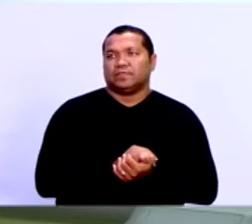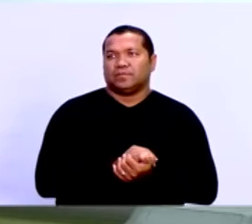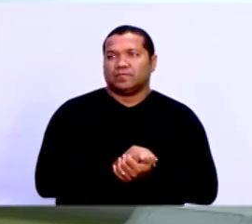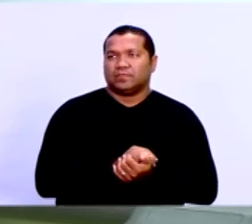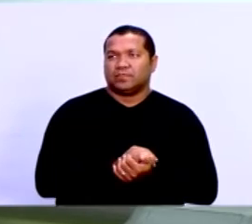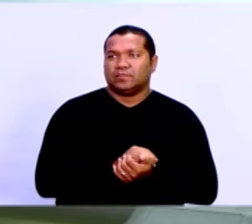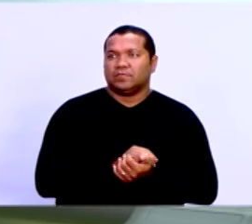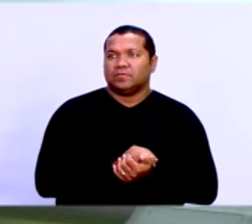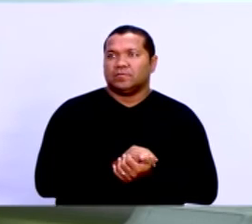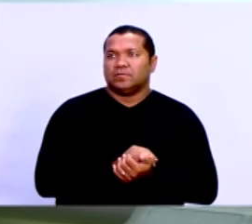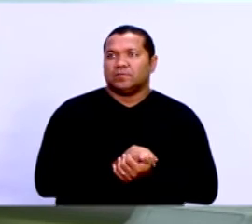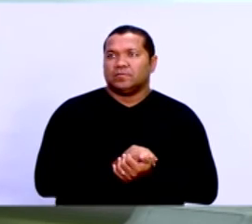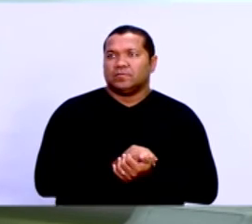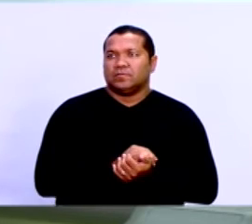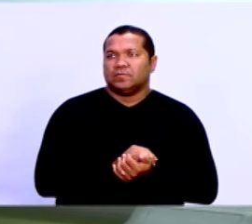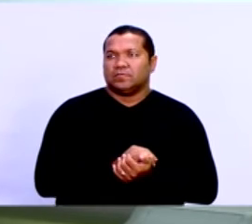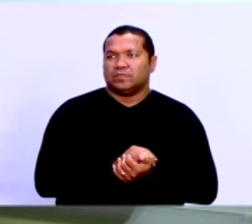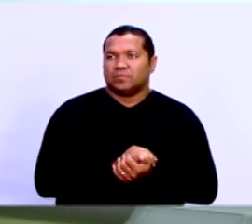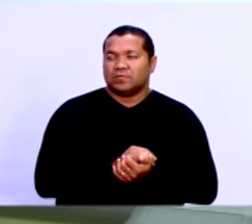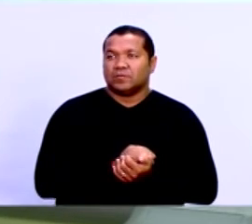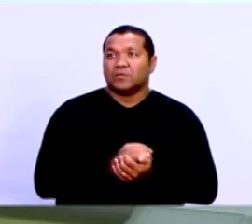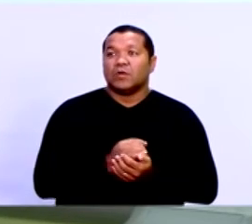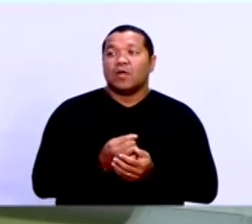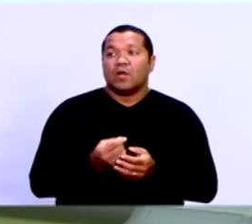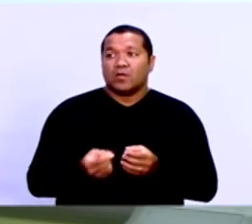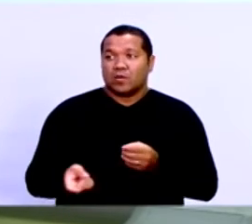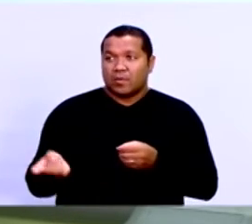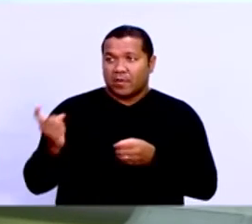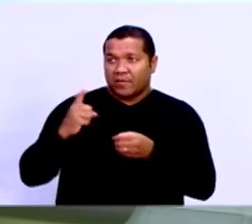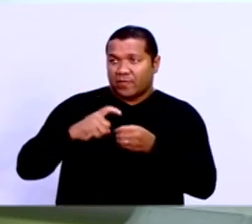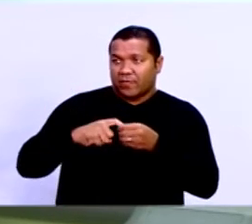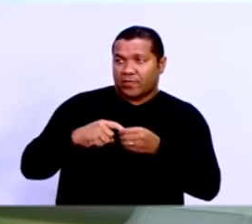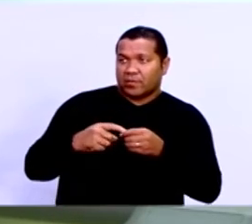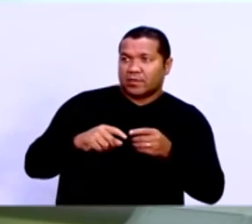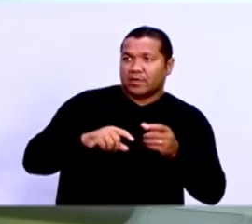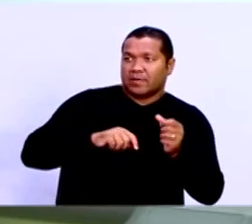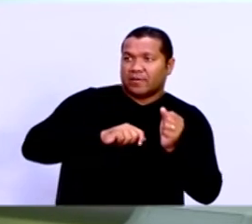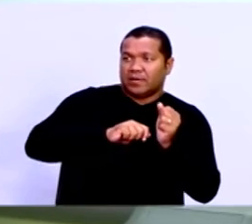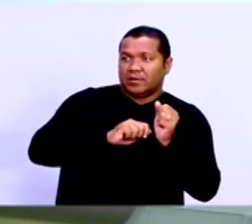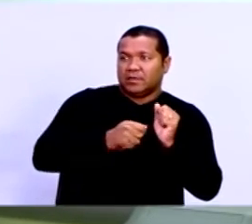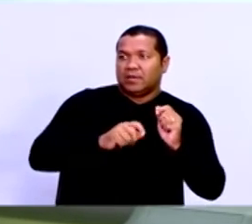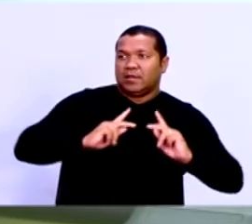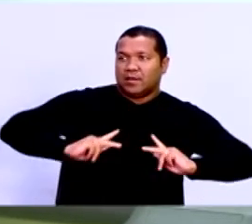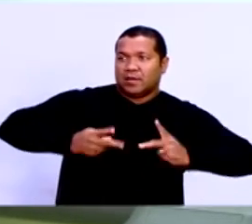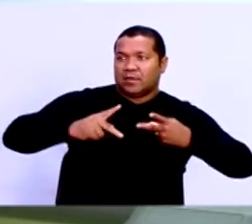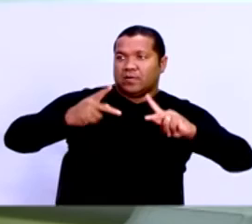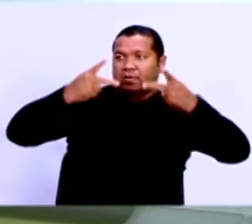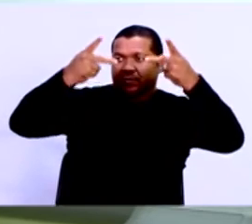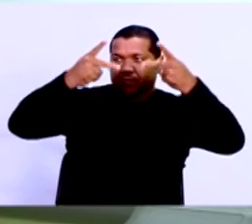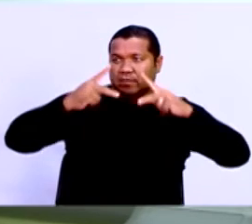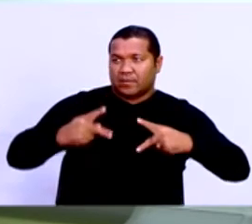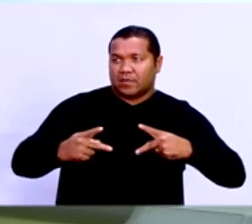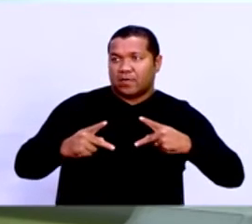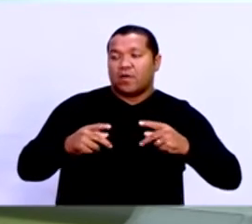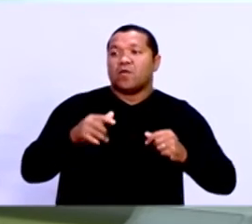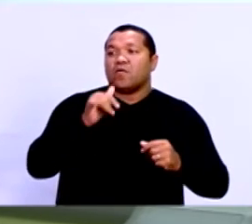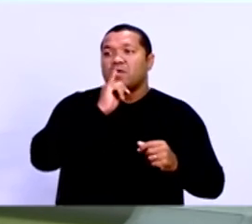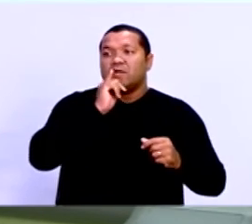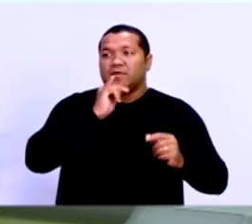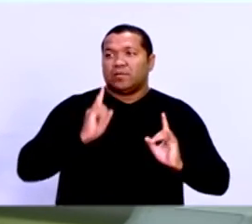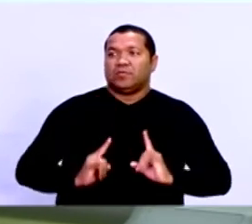só pra voltar na fase da qualificação eu voltar o exemplo do prédio que eu falei no início